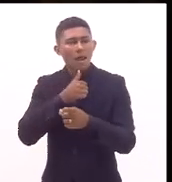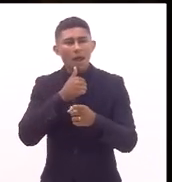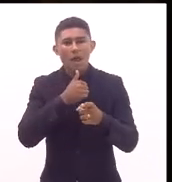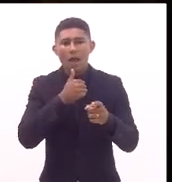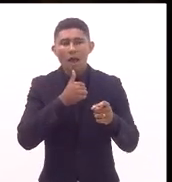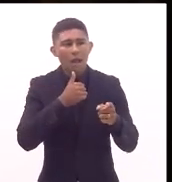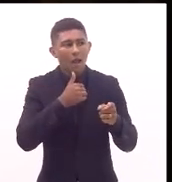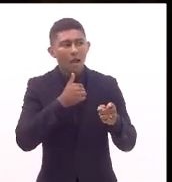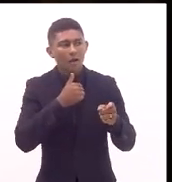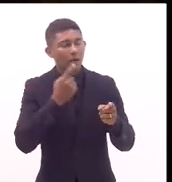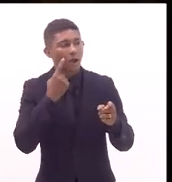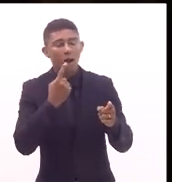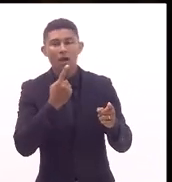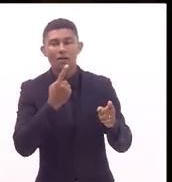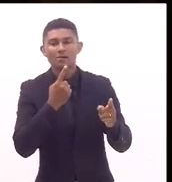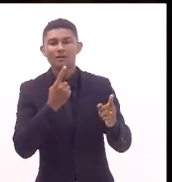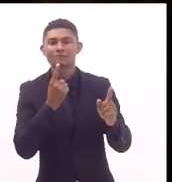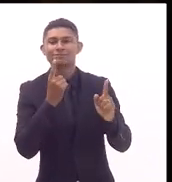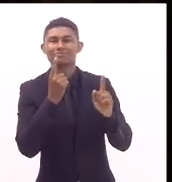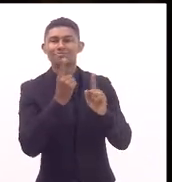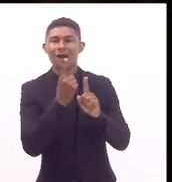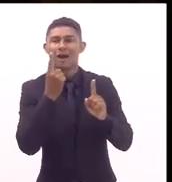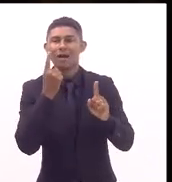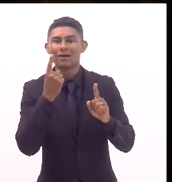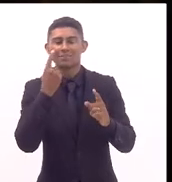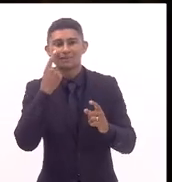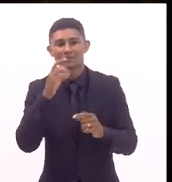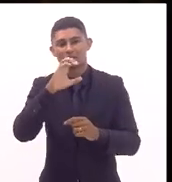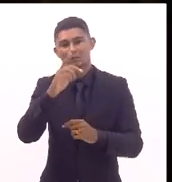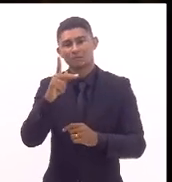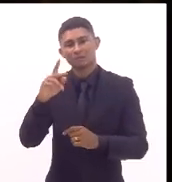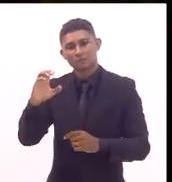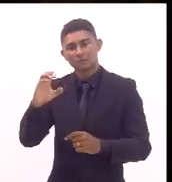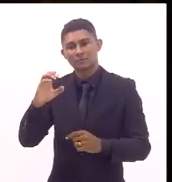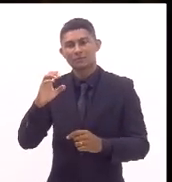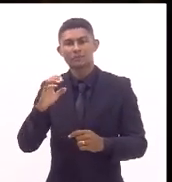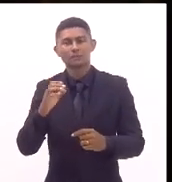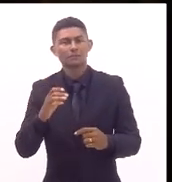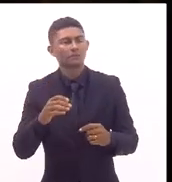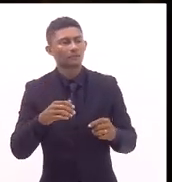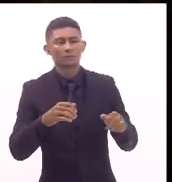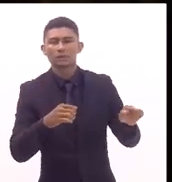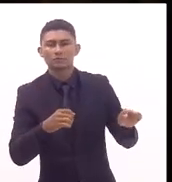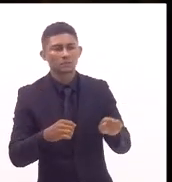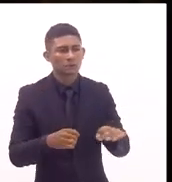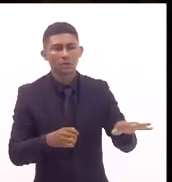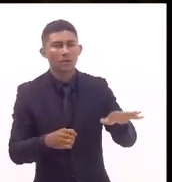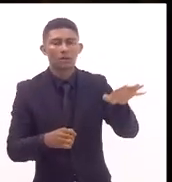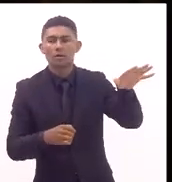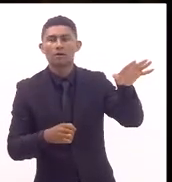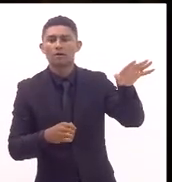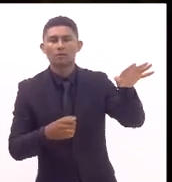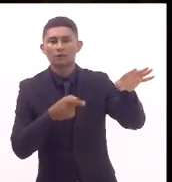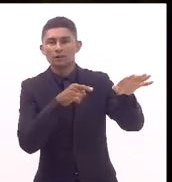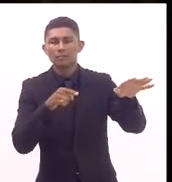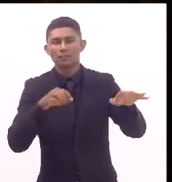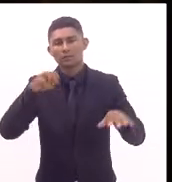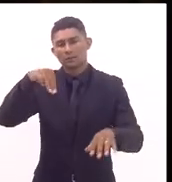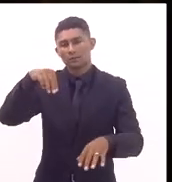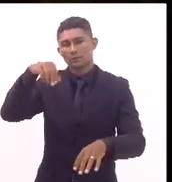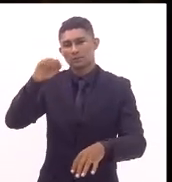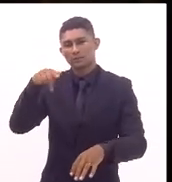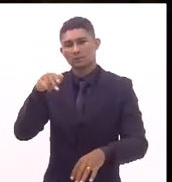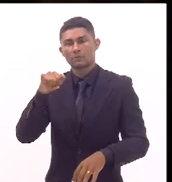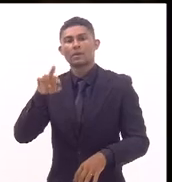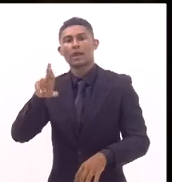Oi e sim é abraçando pelo CPC as favelas chapéu mangueira